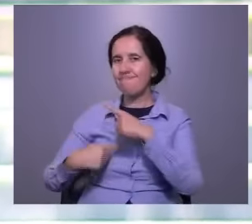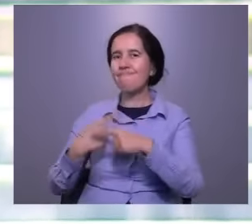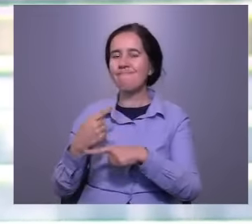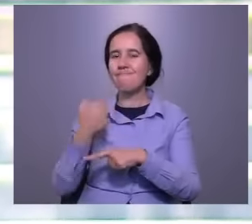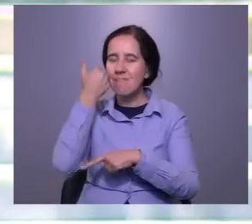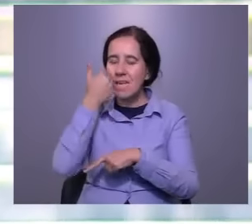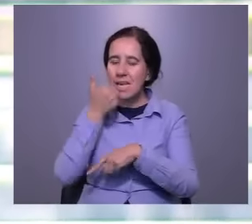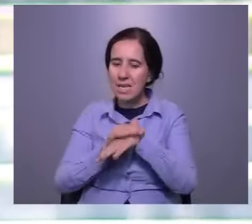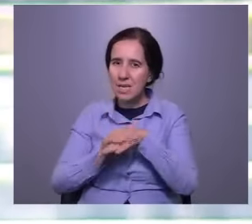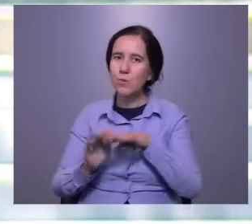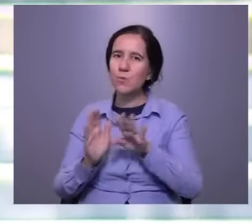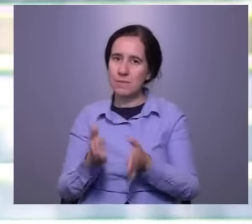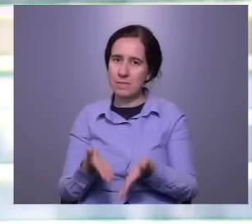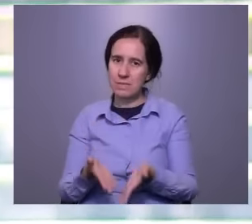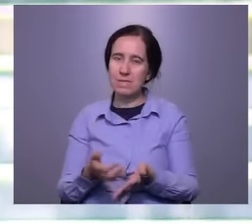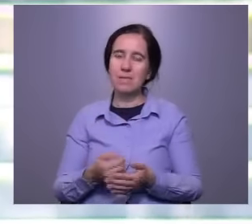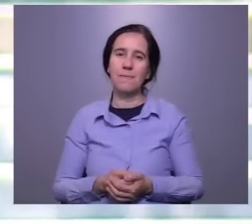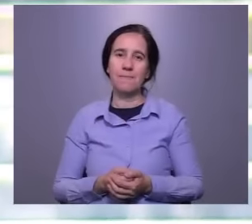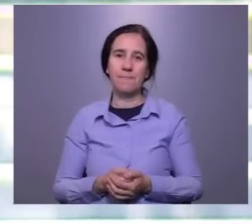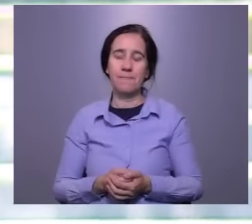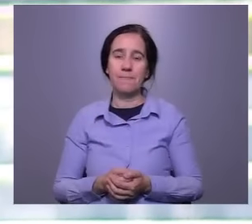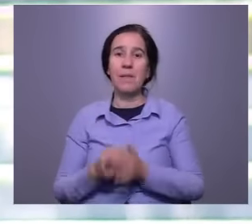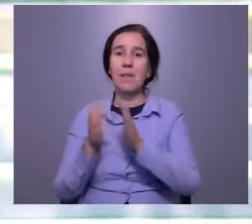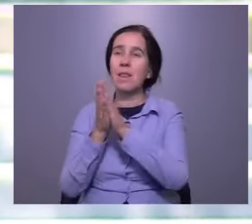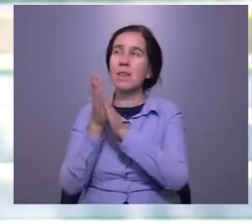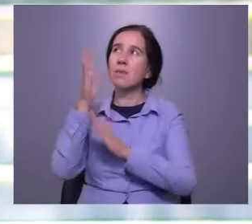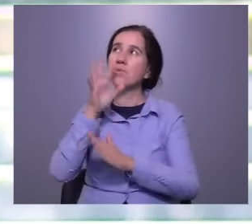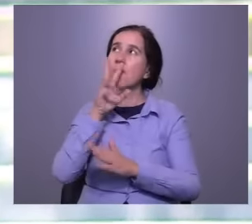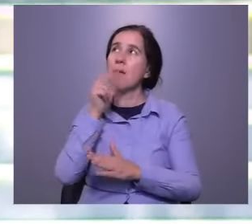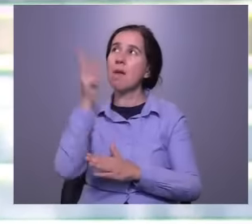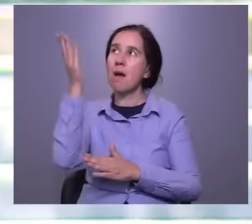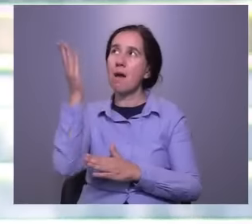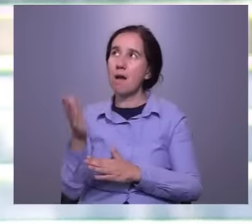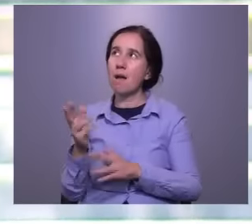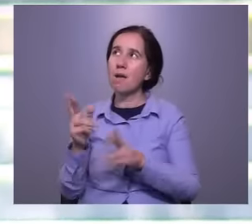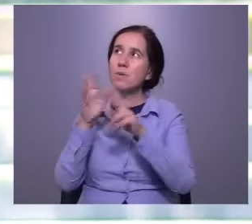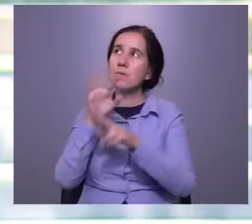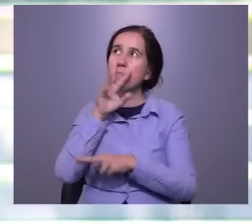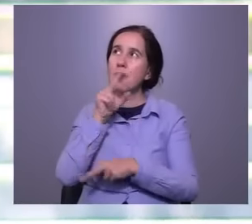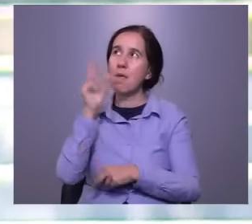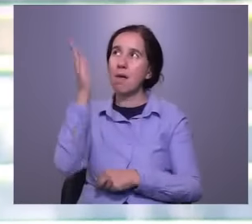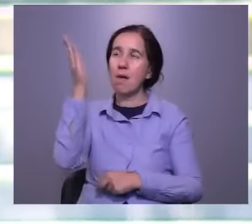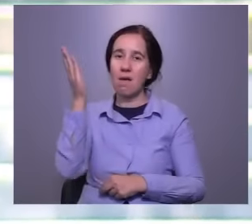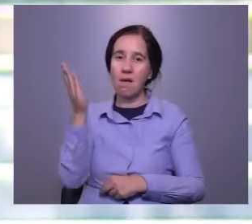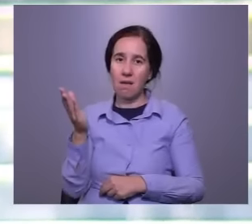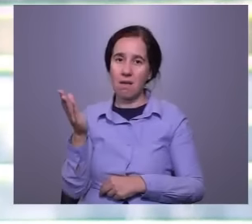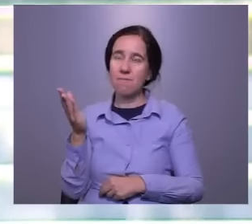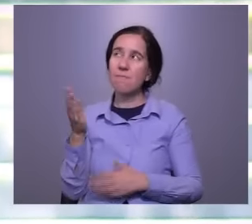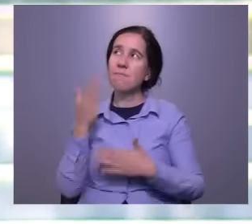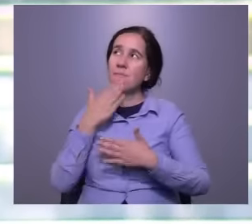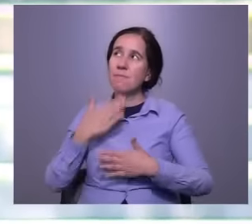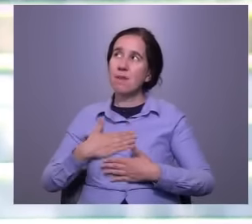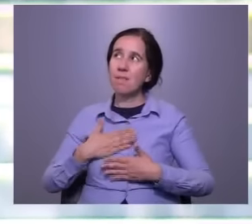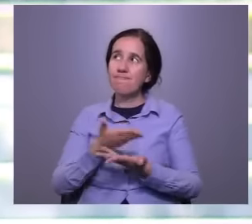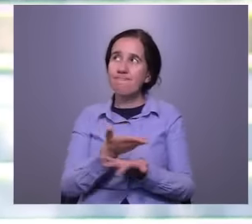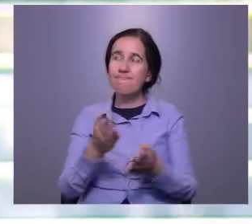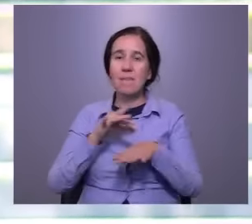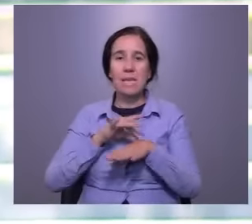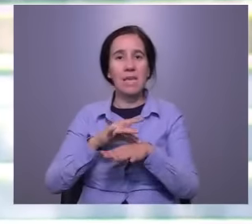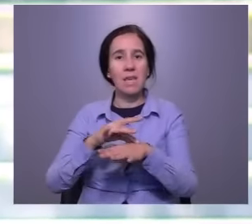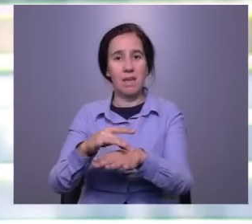ser memória viva para que os nossos filhos e netos descubram as suas